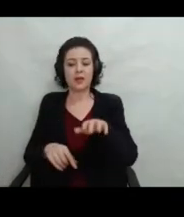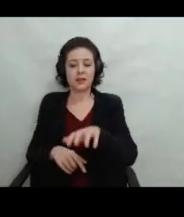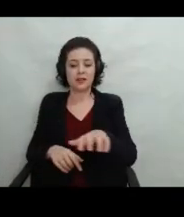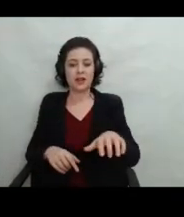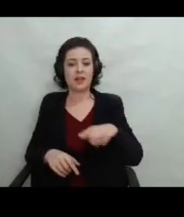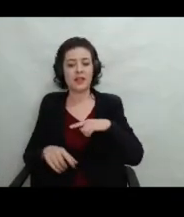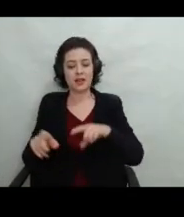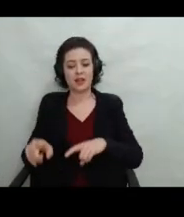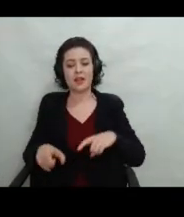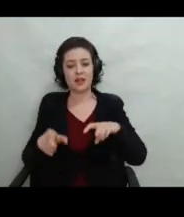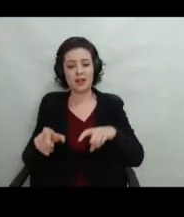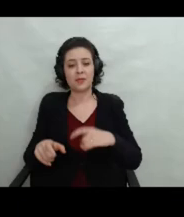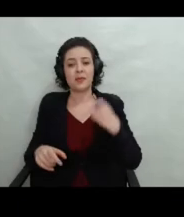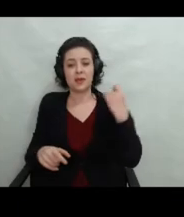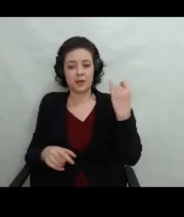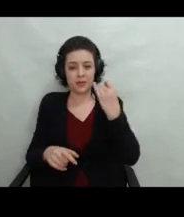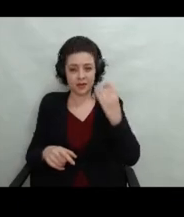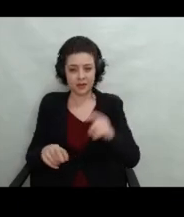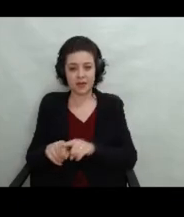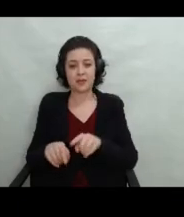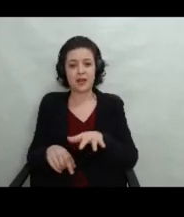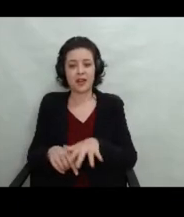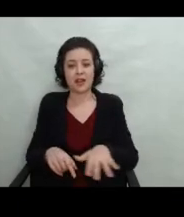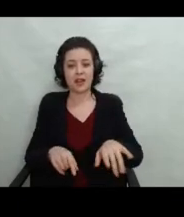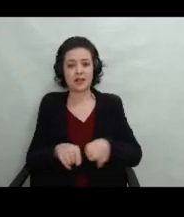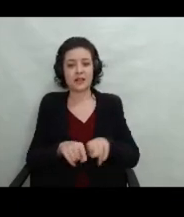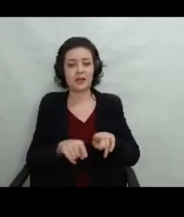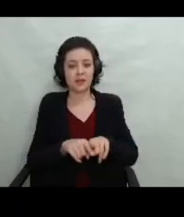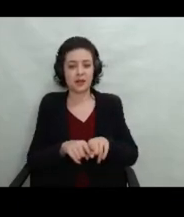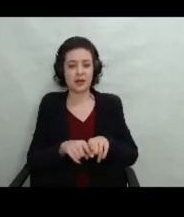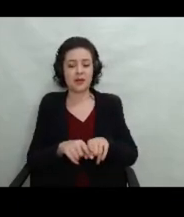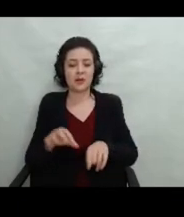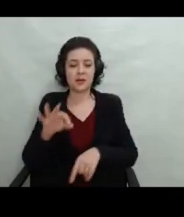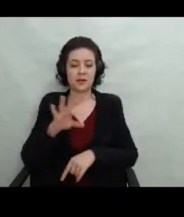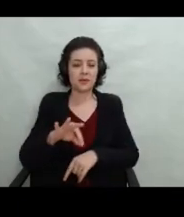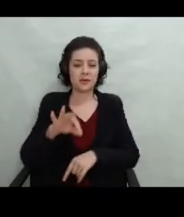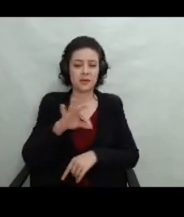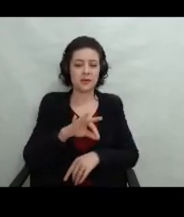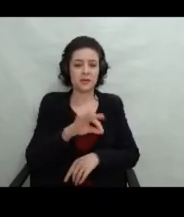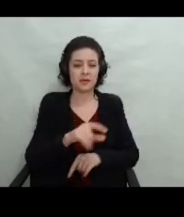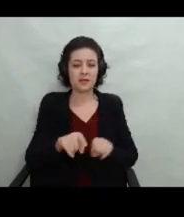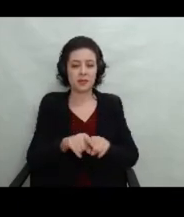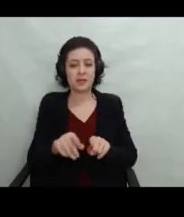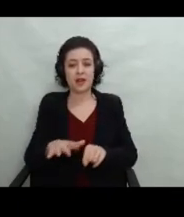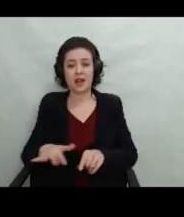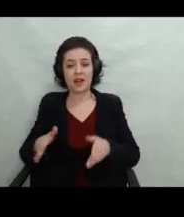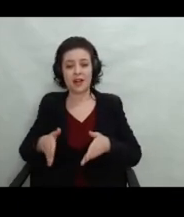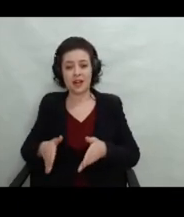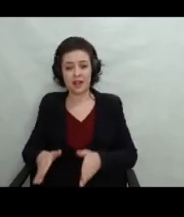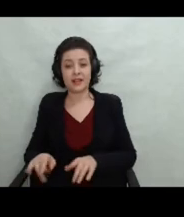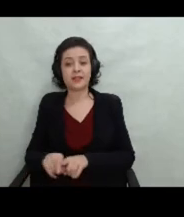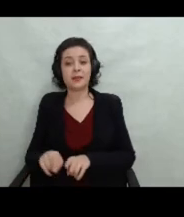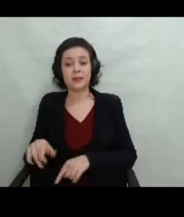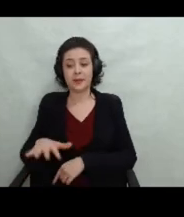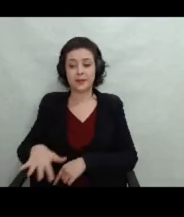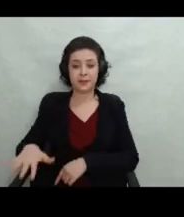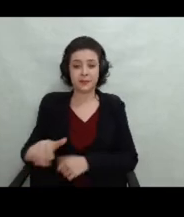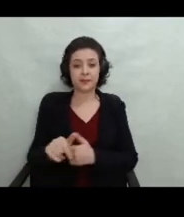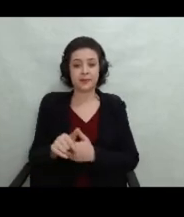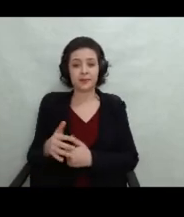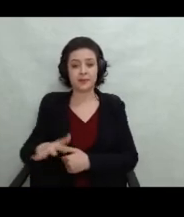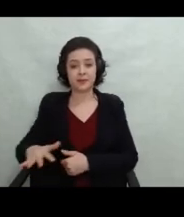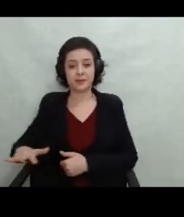também, áreas com aquicultura e até cemitérios. Aqui mais chegando, ó, próximo ao mar, vocês vão perceber